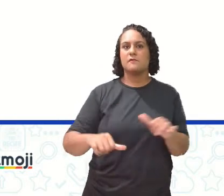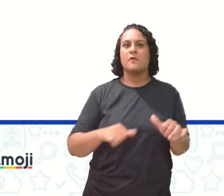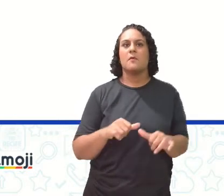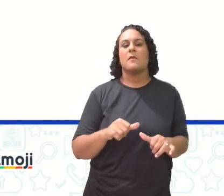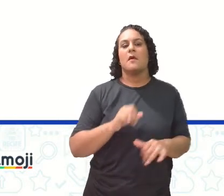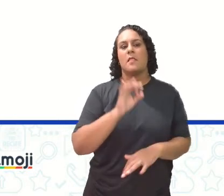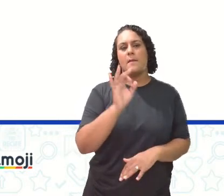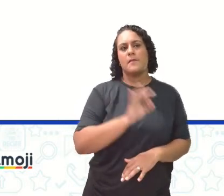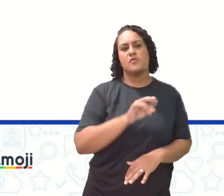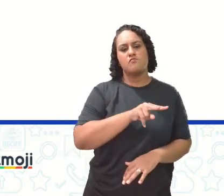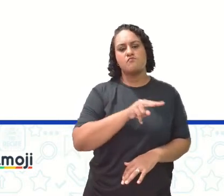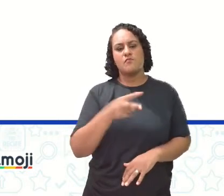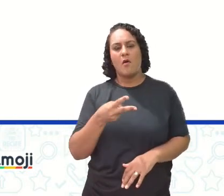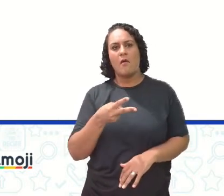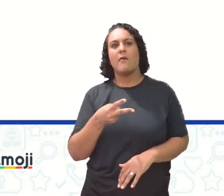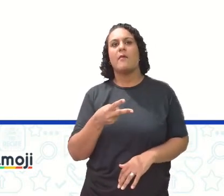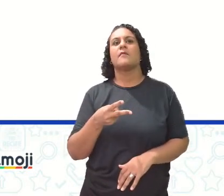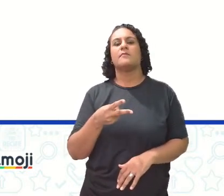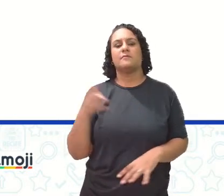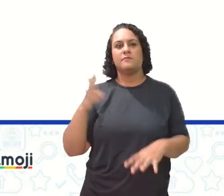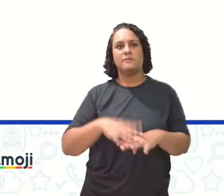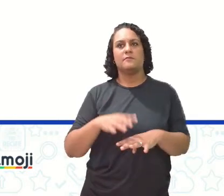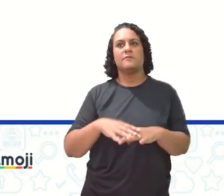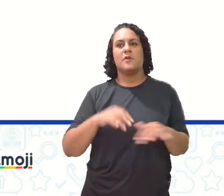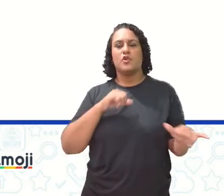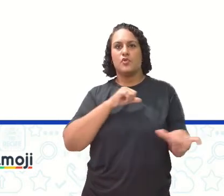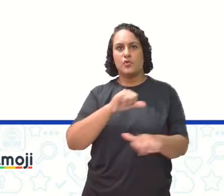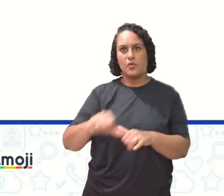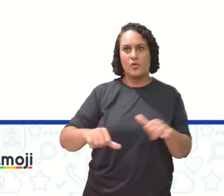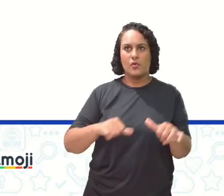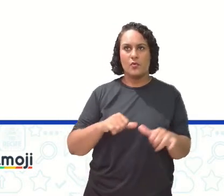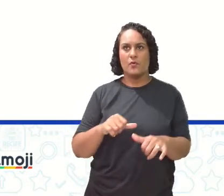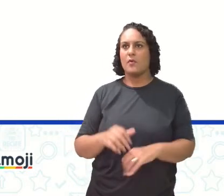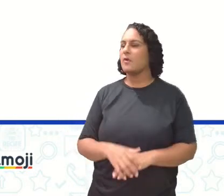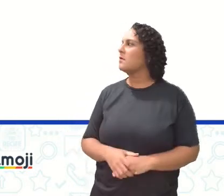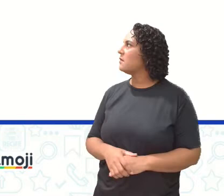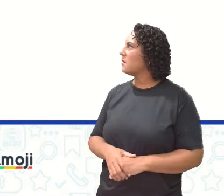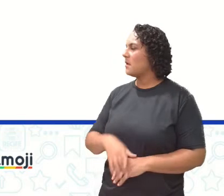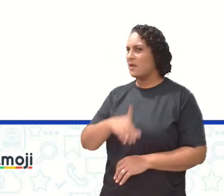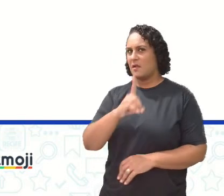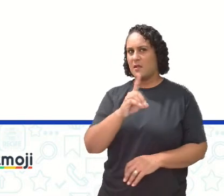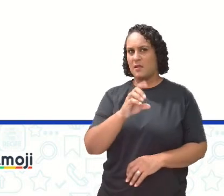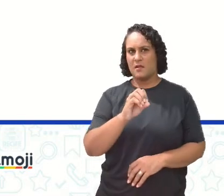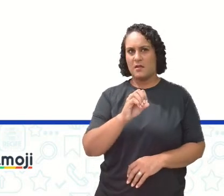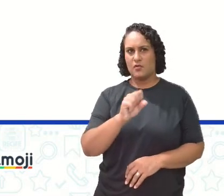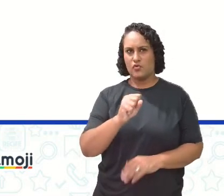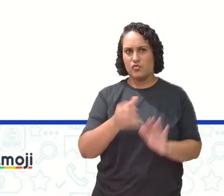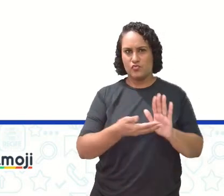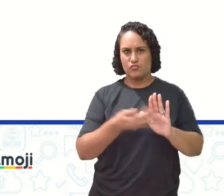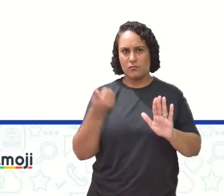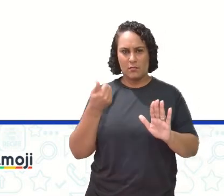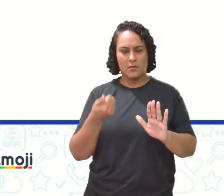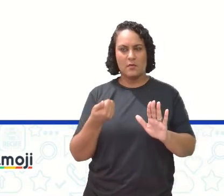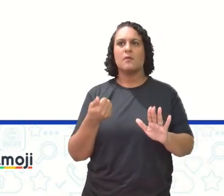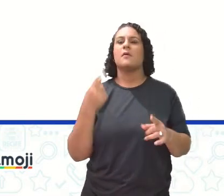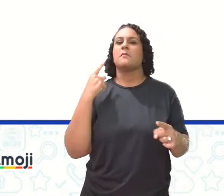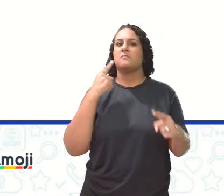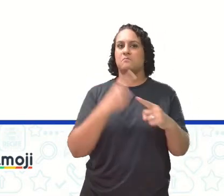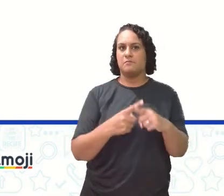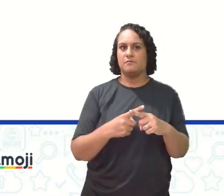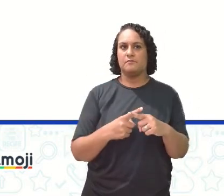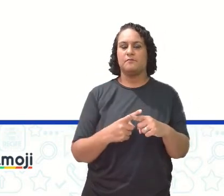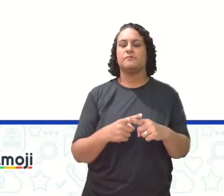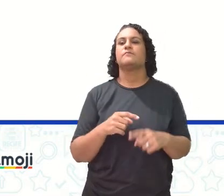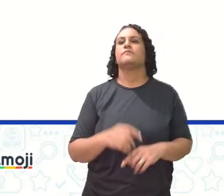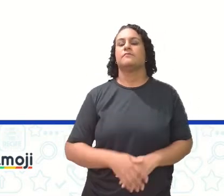para uma forma matemática, a gente troca essa preposição aí, o 2, né, para uma multiplicação.